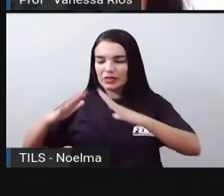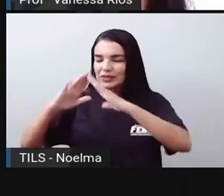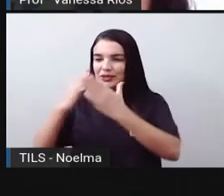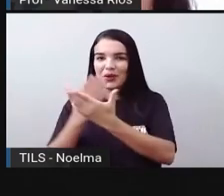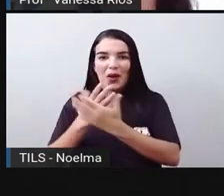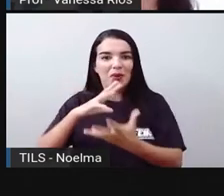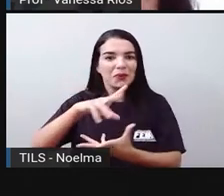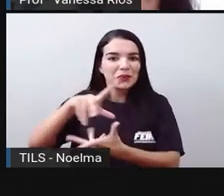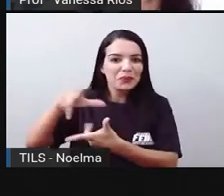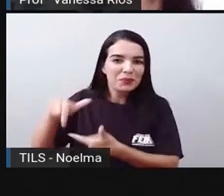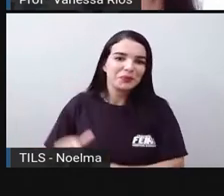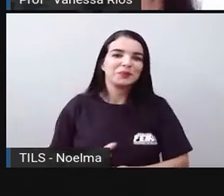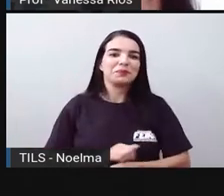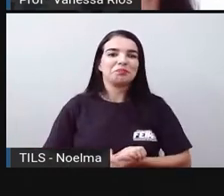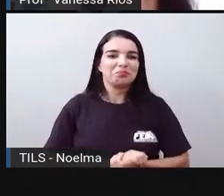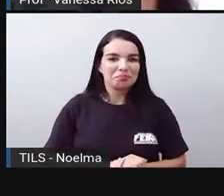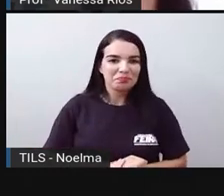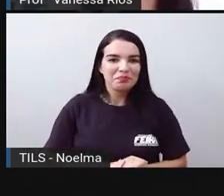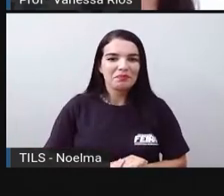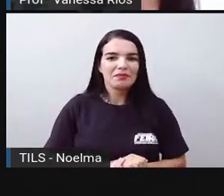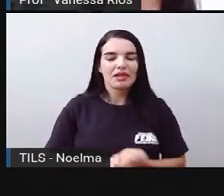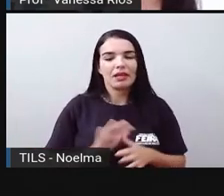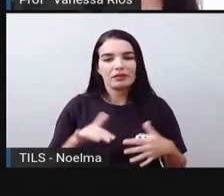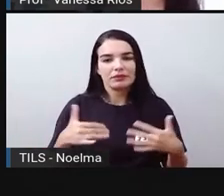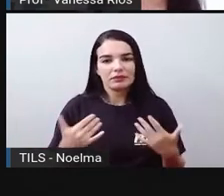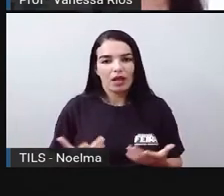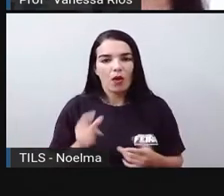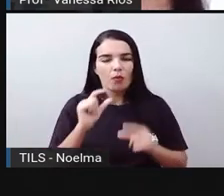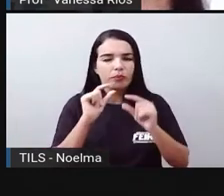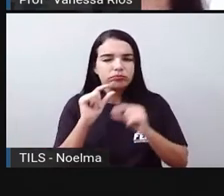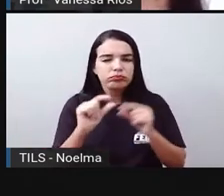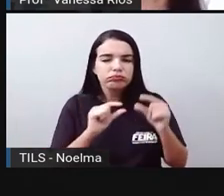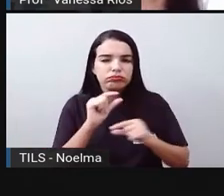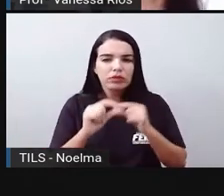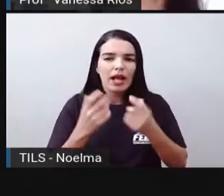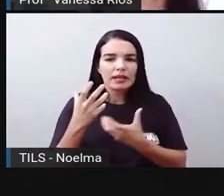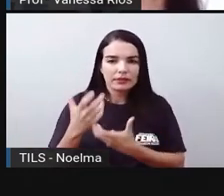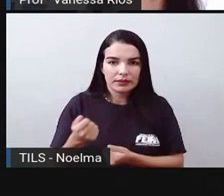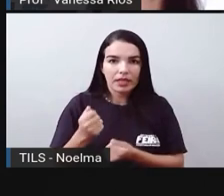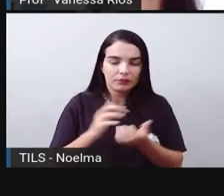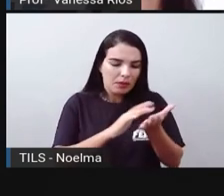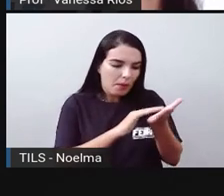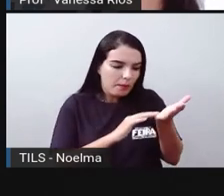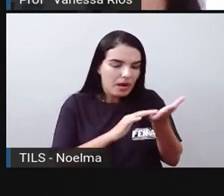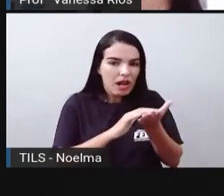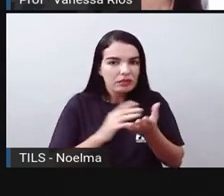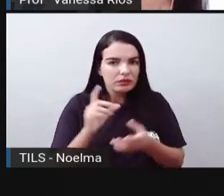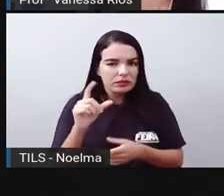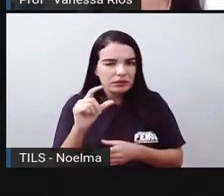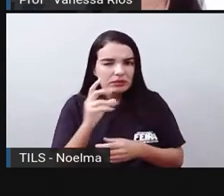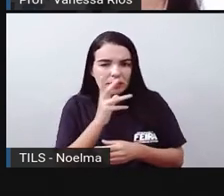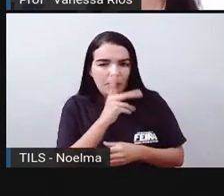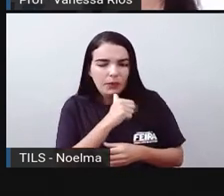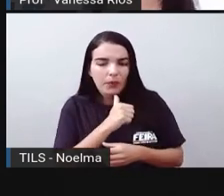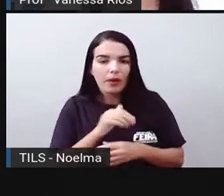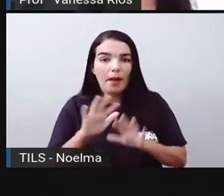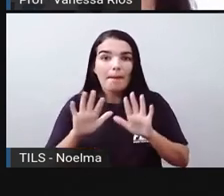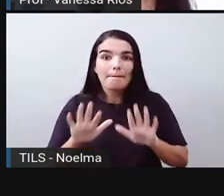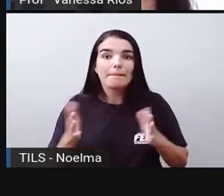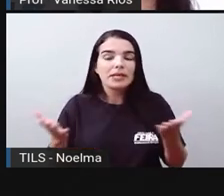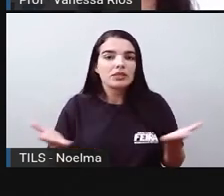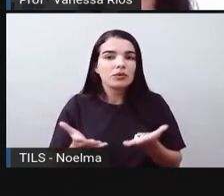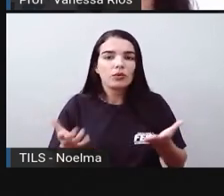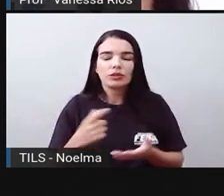mundo inteiro. E aí ele foi, demorou um pouco para ser aceito, o sistema Braille, mas hoje em